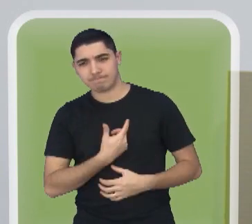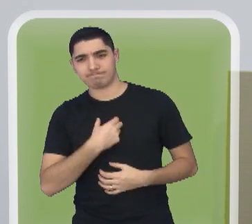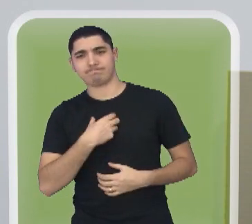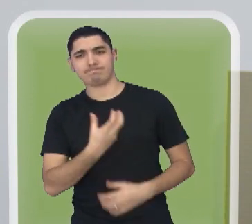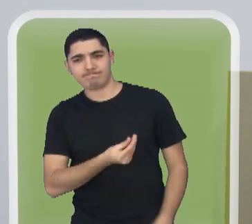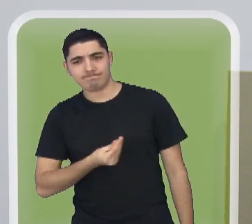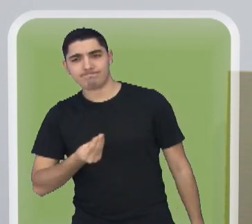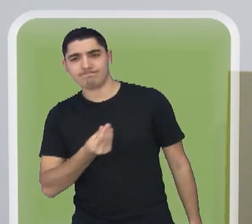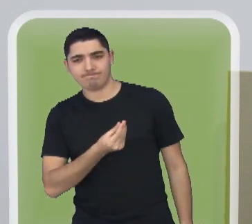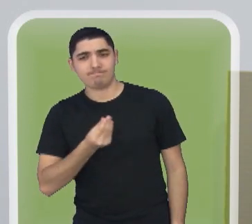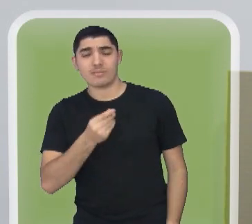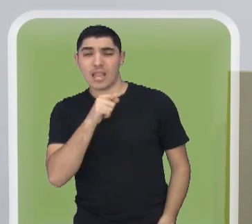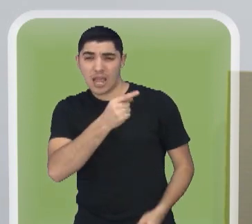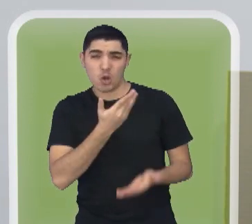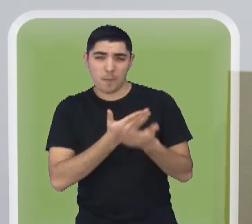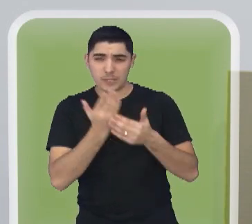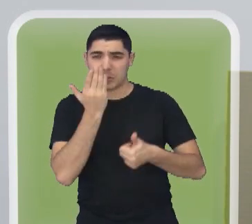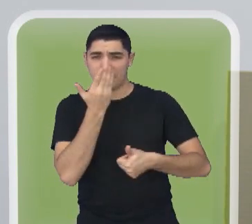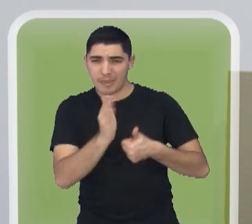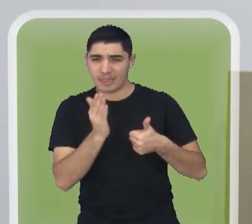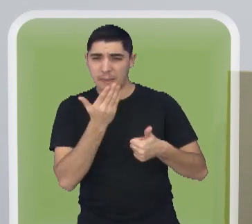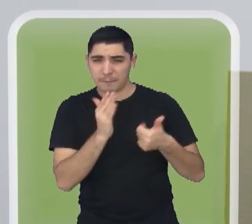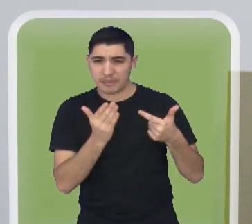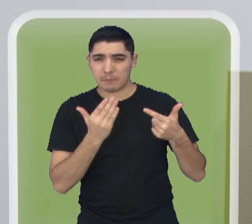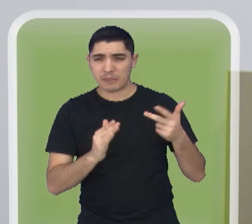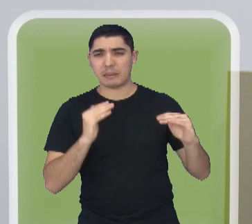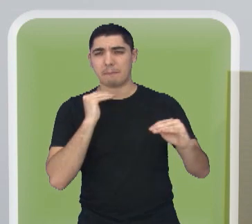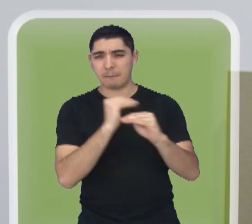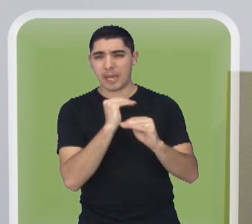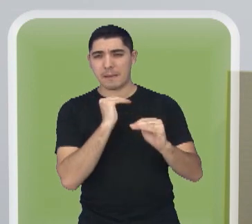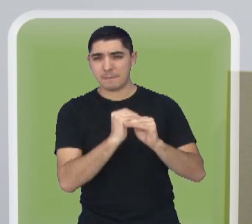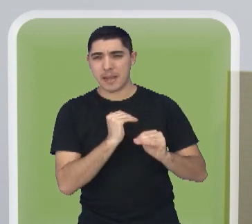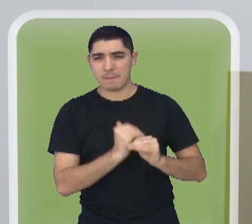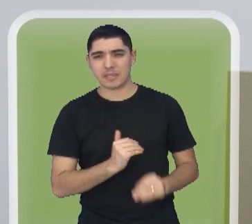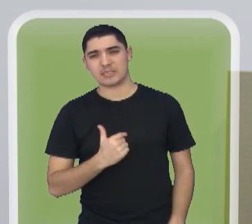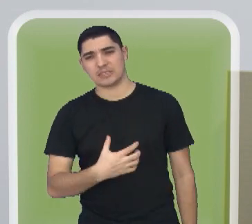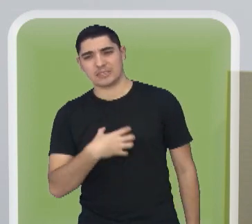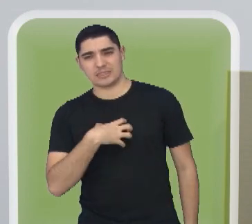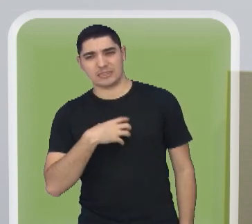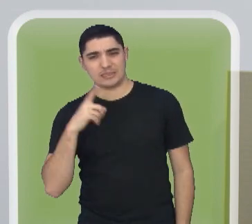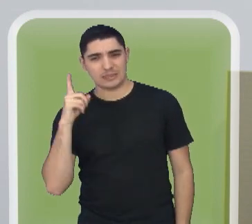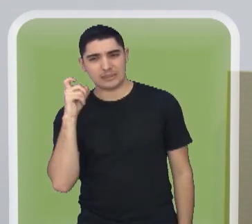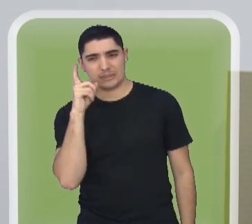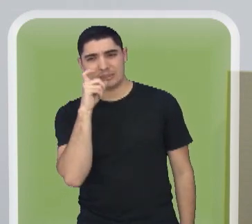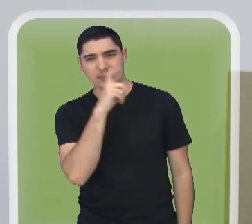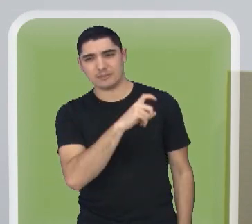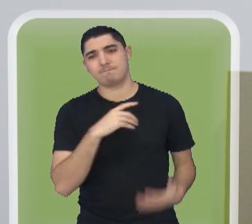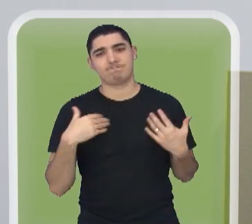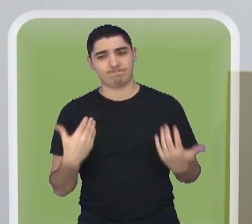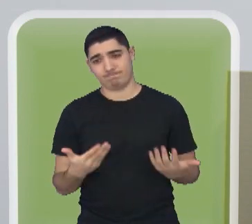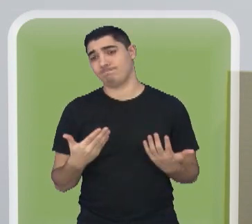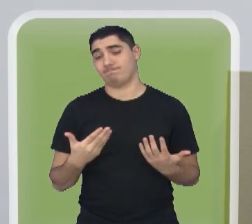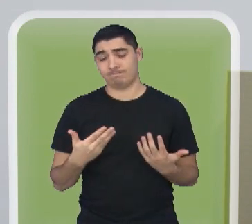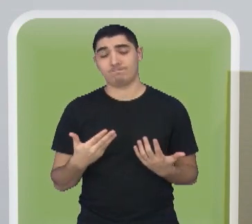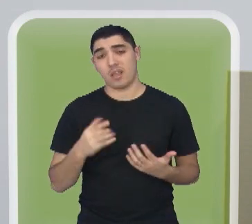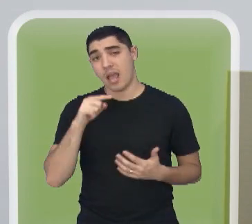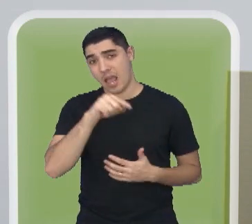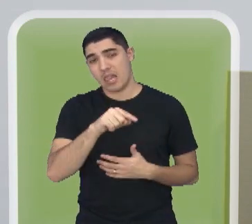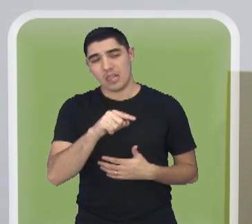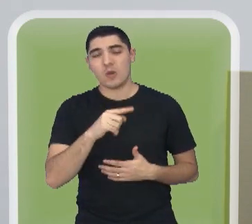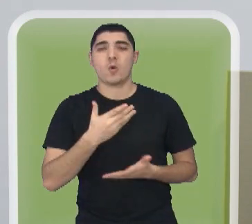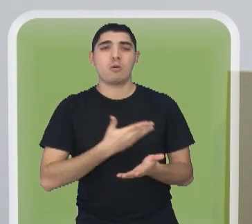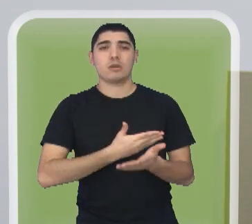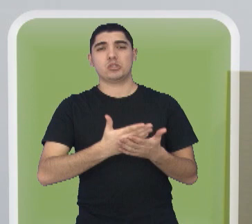com os resultados ruins, aí ficou realmente muito difícil, né? Então acho que ali realmente foi um momento muito